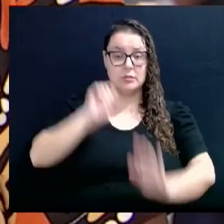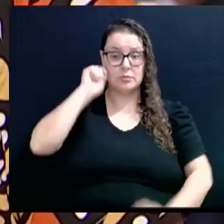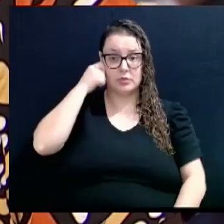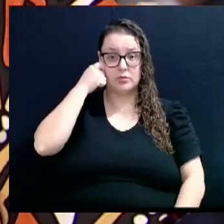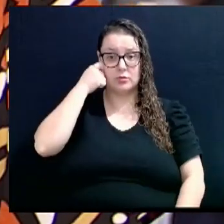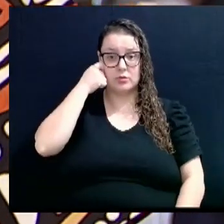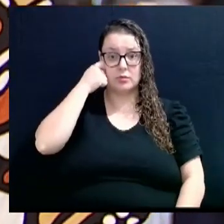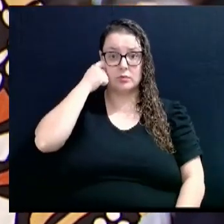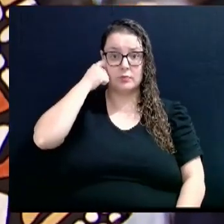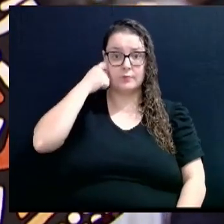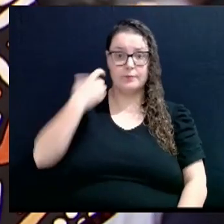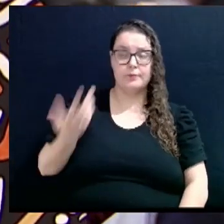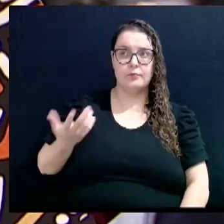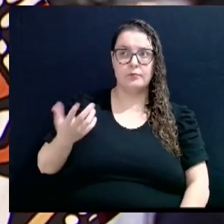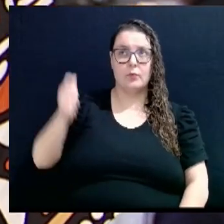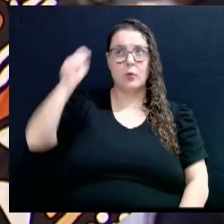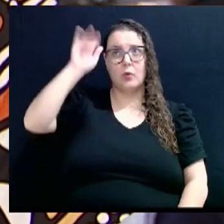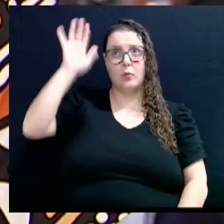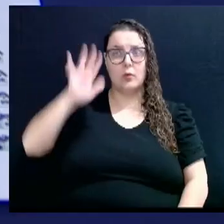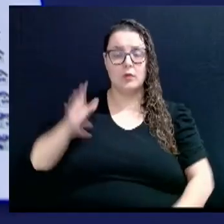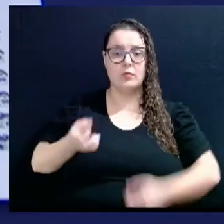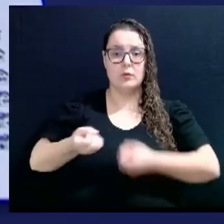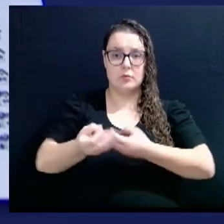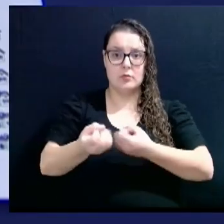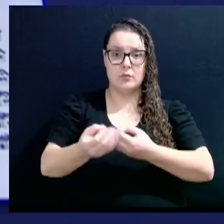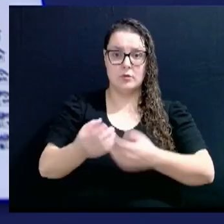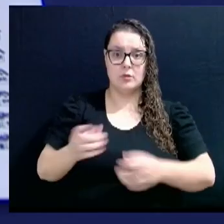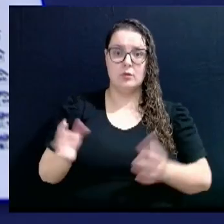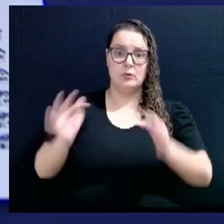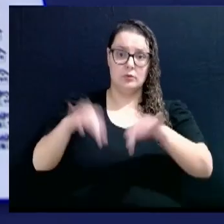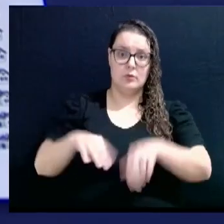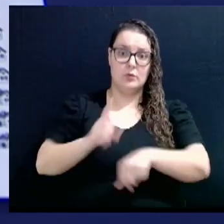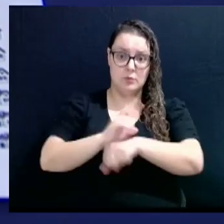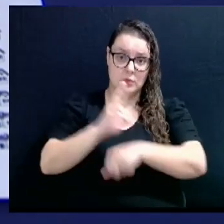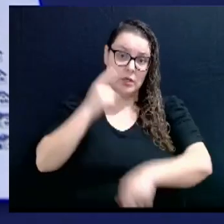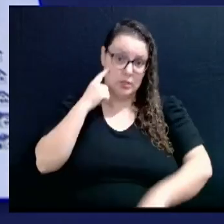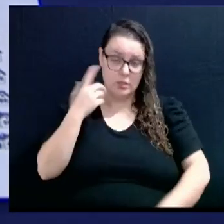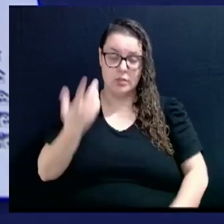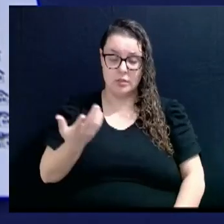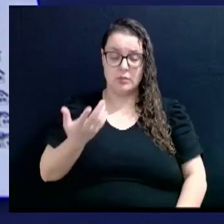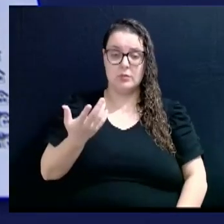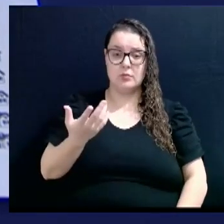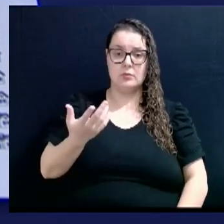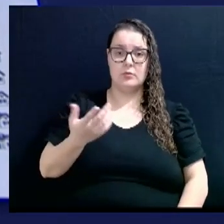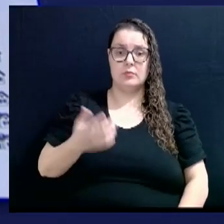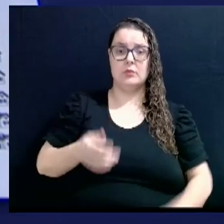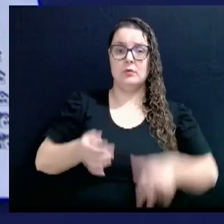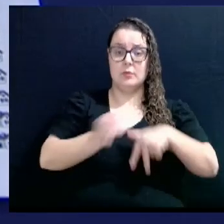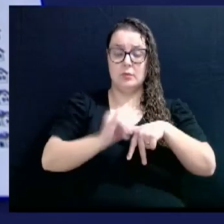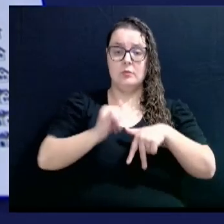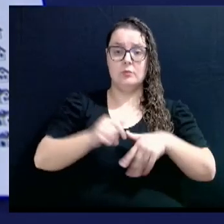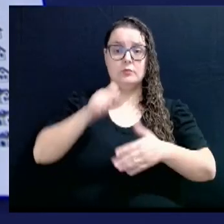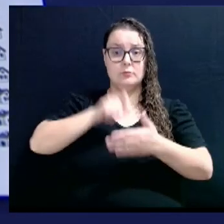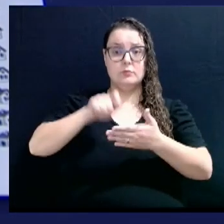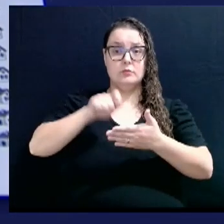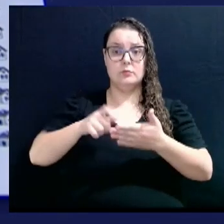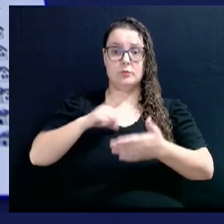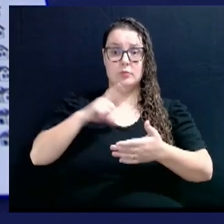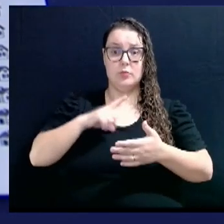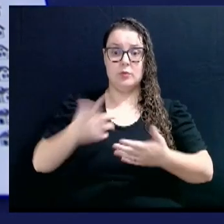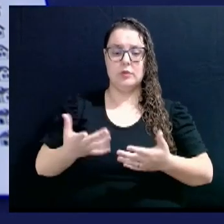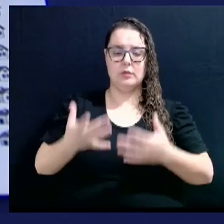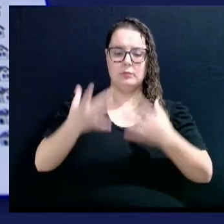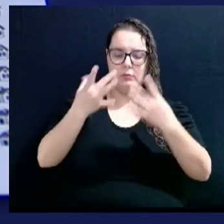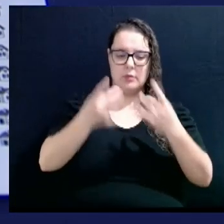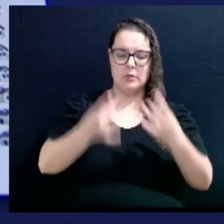Informafricativo, eu estou terminando o doutorado, e aí a ideia de pensar narrativamente por escrito, né, porque existe uma mística de que a cultura